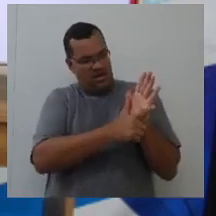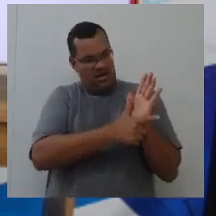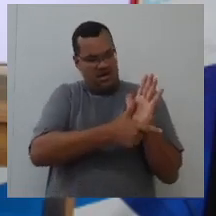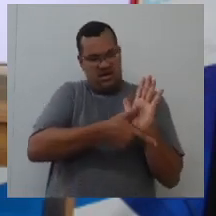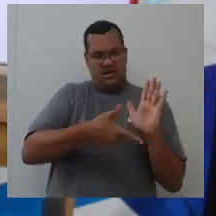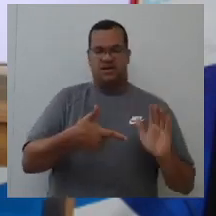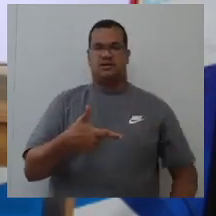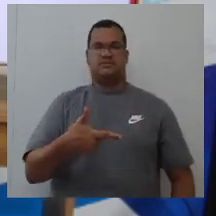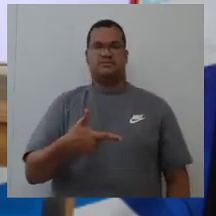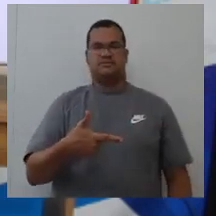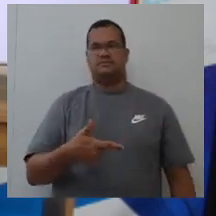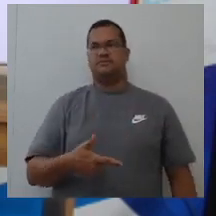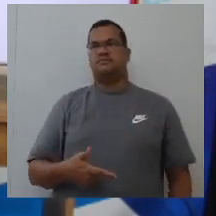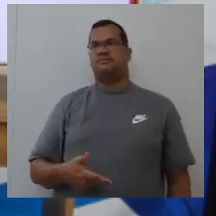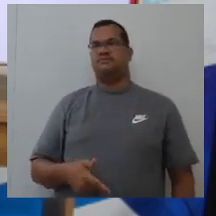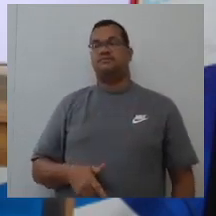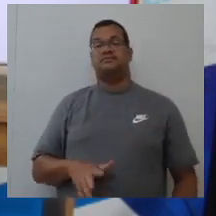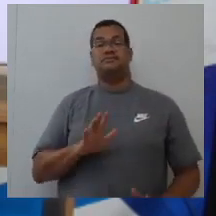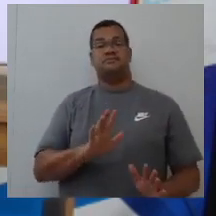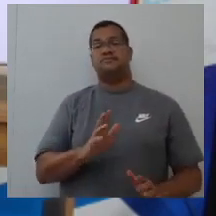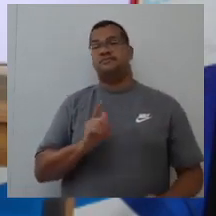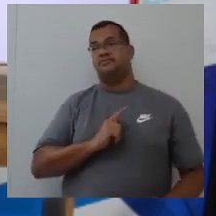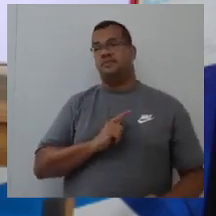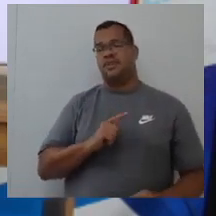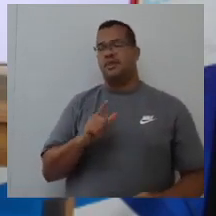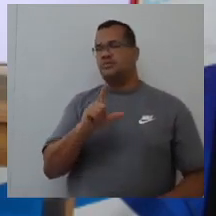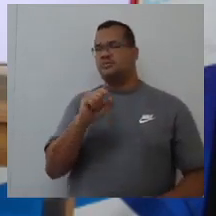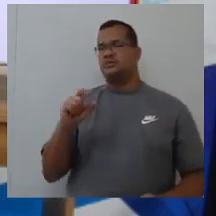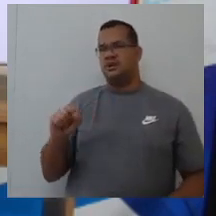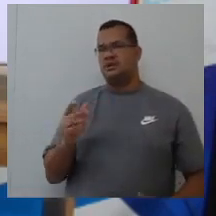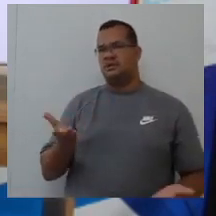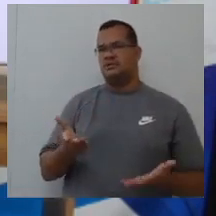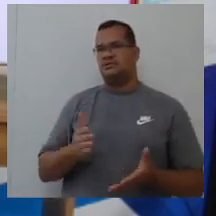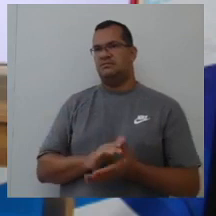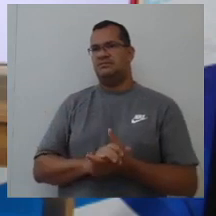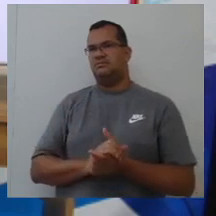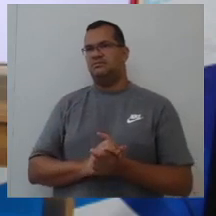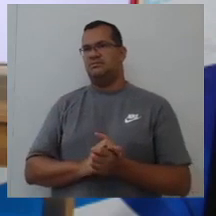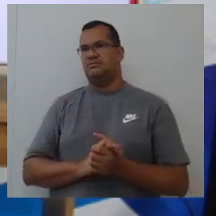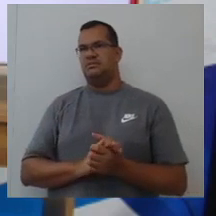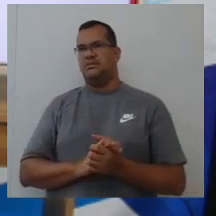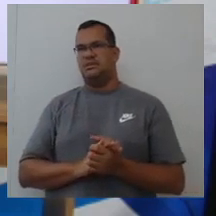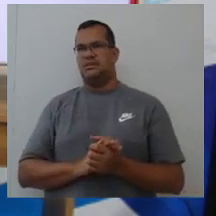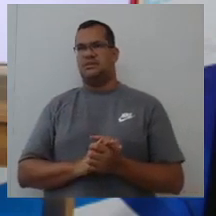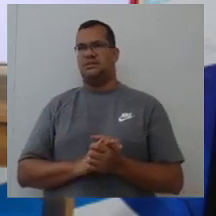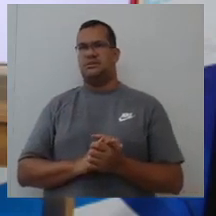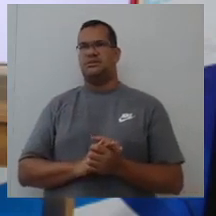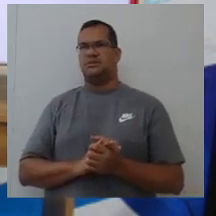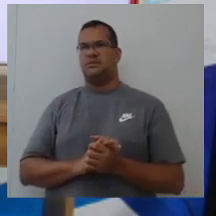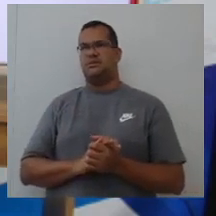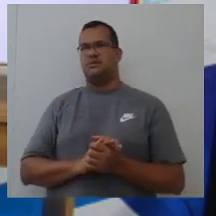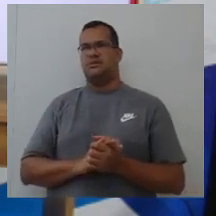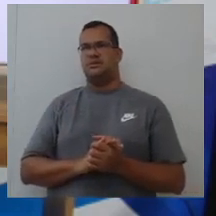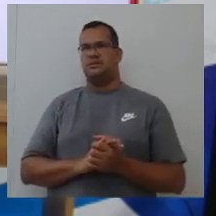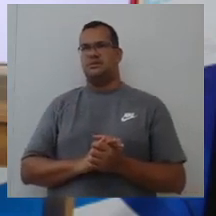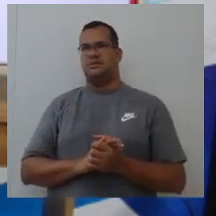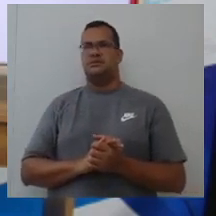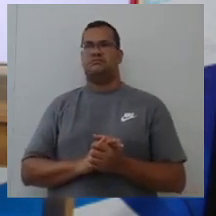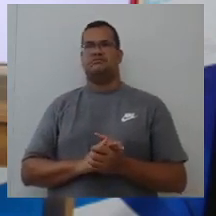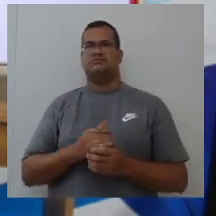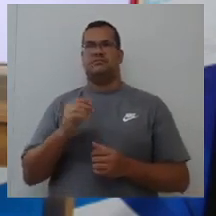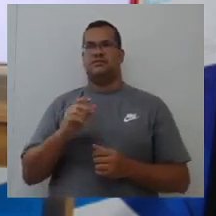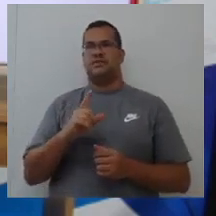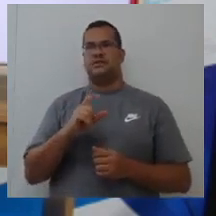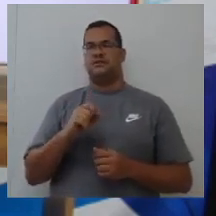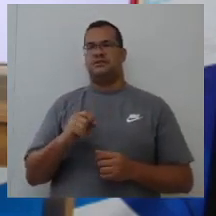Sacou aí? Tá ligado? Então, veja. Vê o 100 aqui, ó. Tá ligado aí? Veja. Ó o C aqui, ó. Novamente, ó. Se